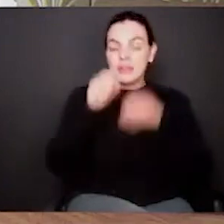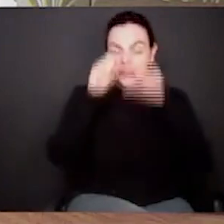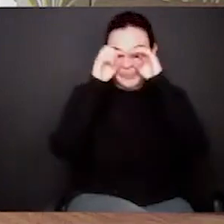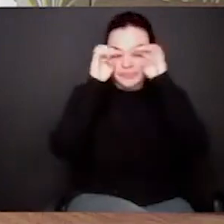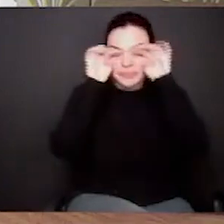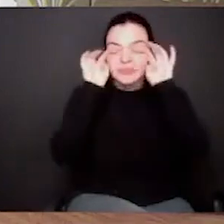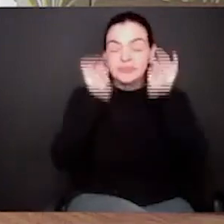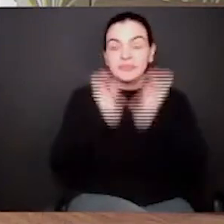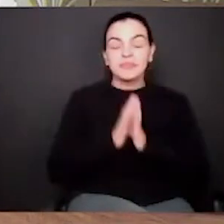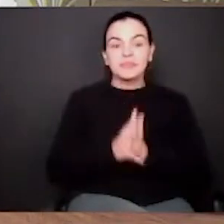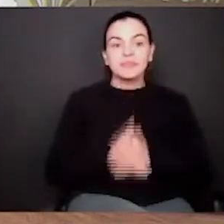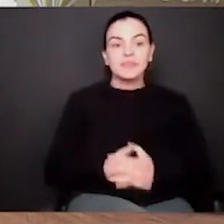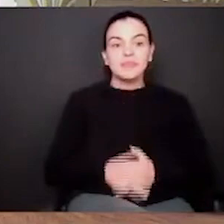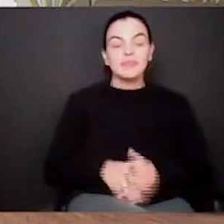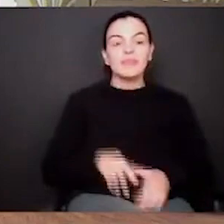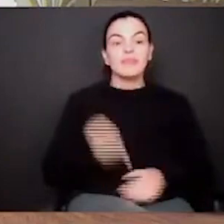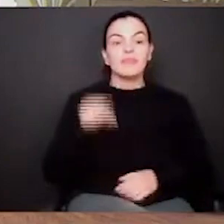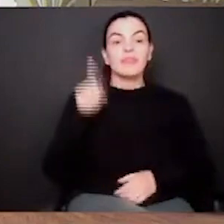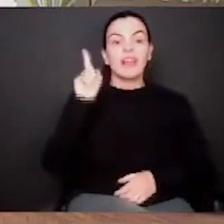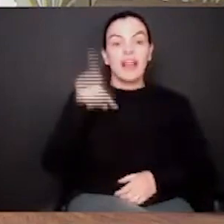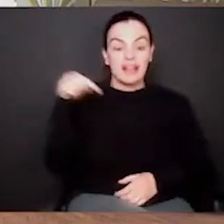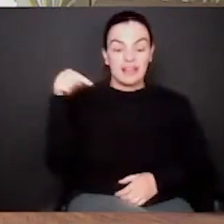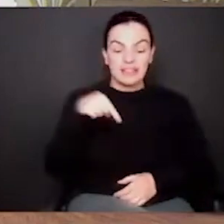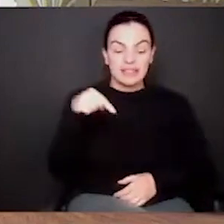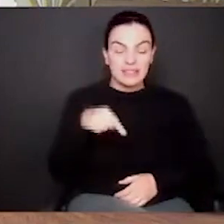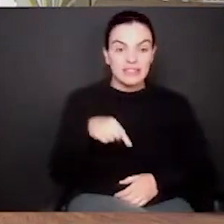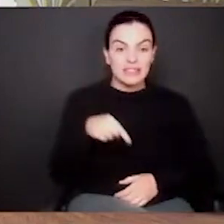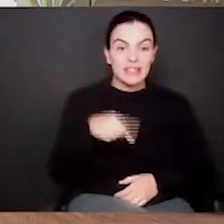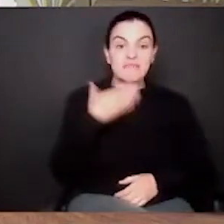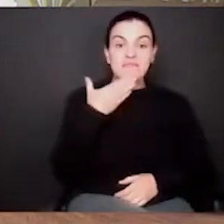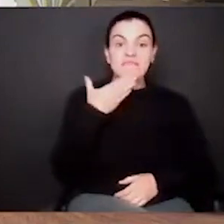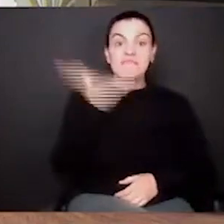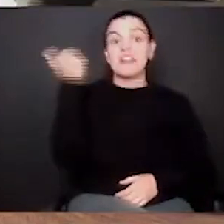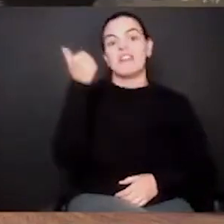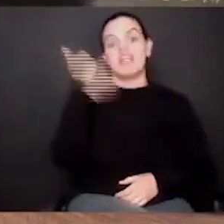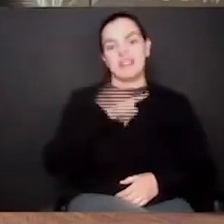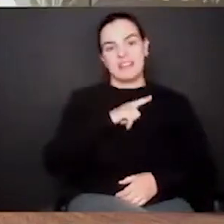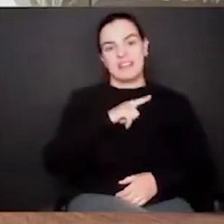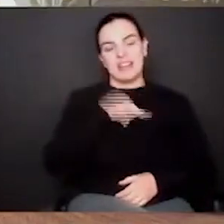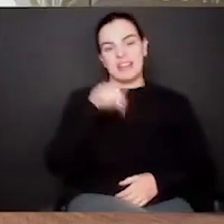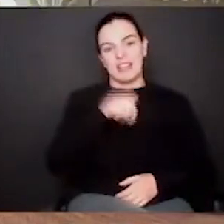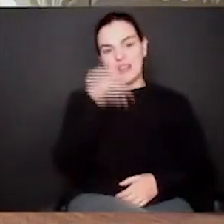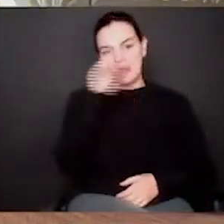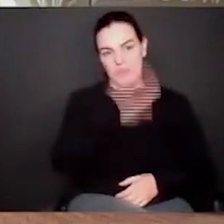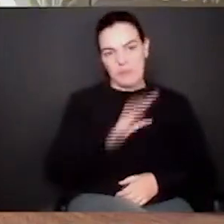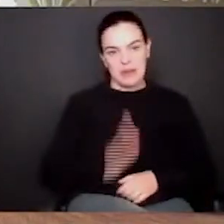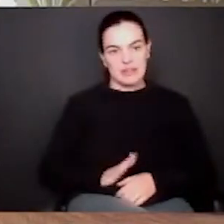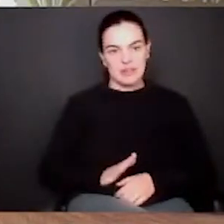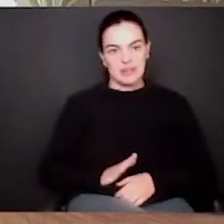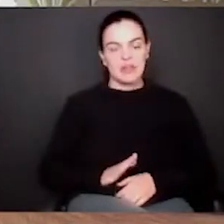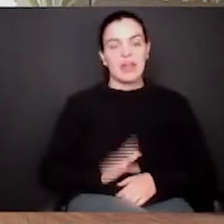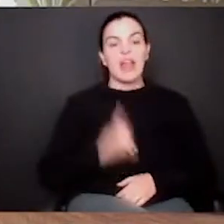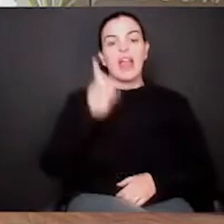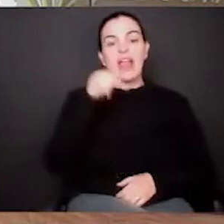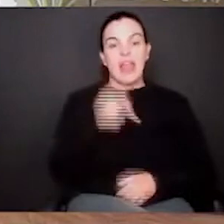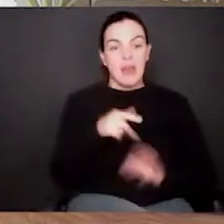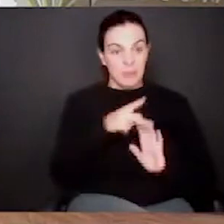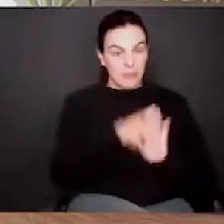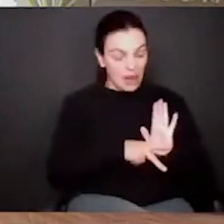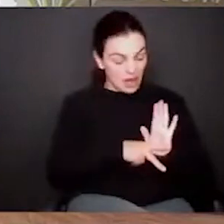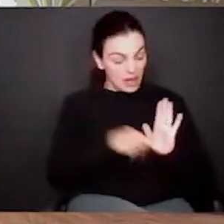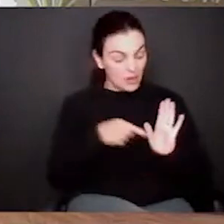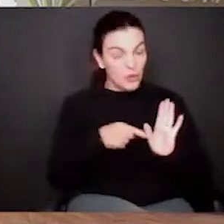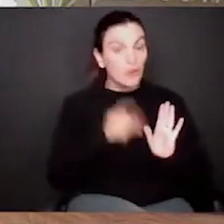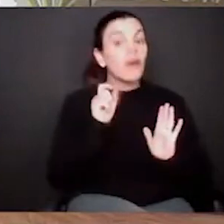é dos melhores que nós temos no nosso país. Porque foi um plano construído a muitas mãos, muitas